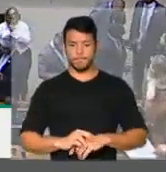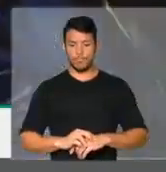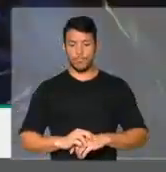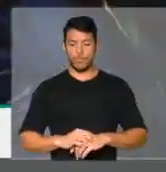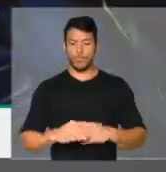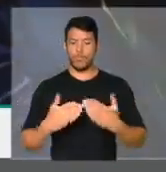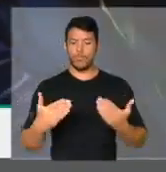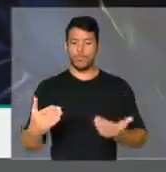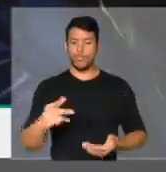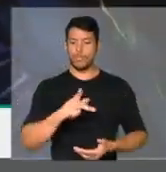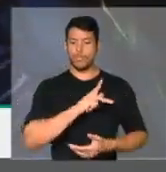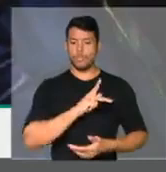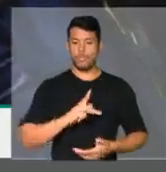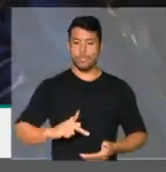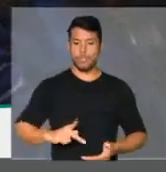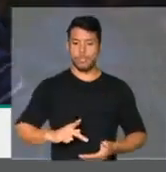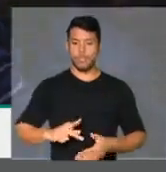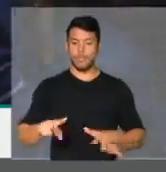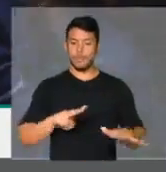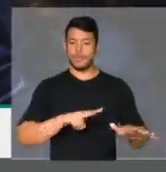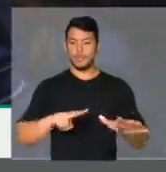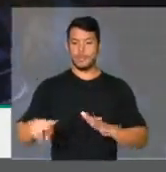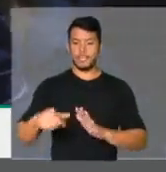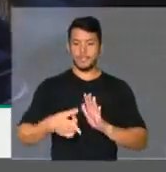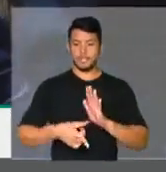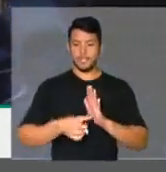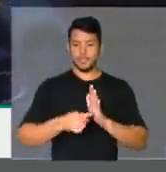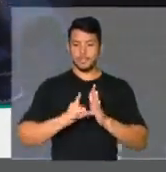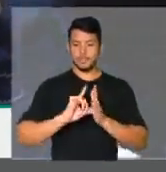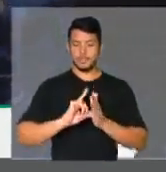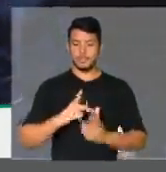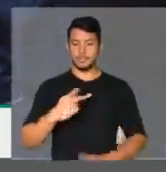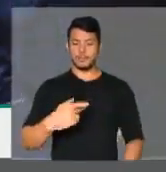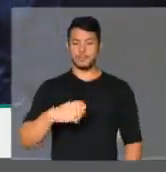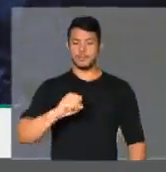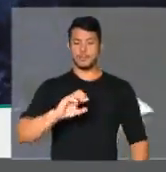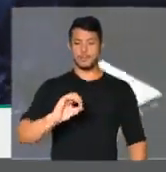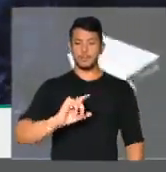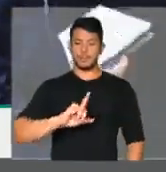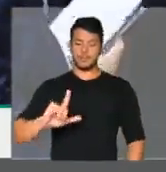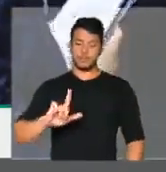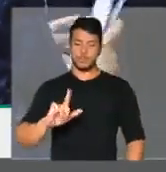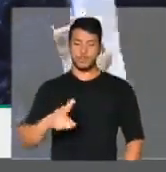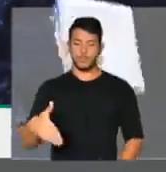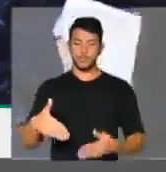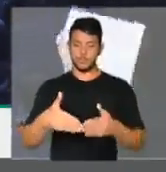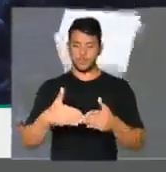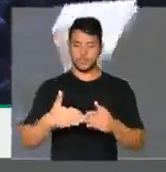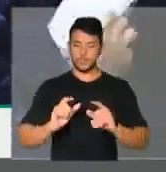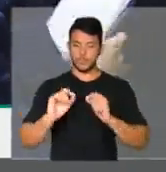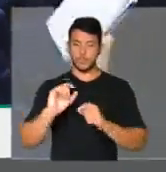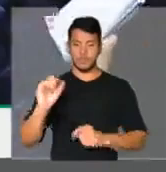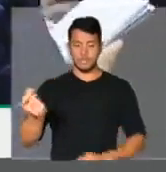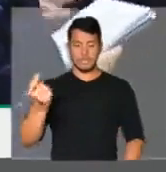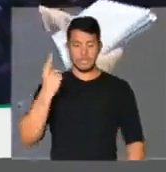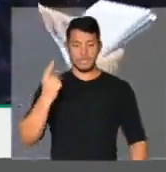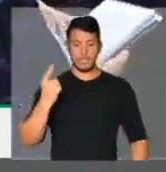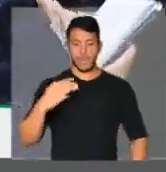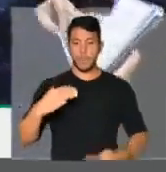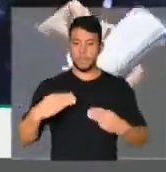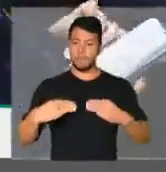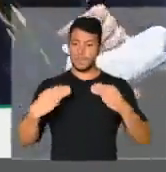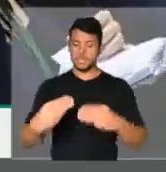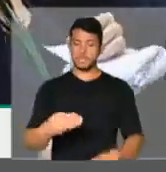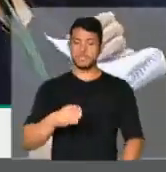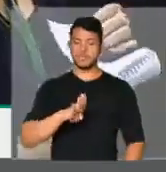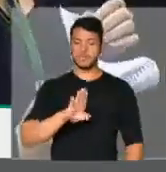Semana passada o PSOL apresentou um requerimento chamando o antigo ministro Bebiano para casa